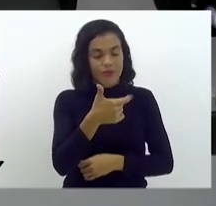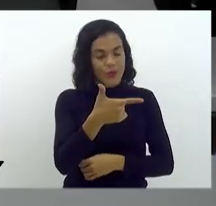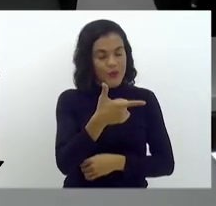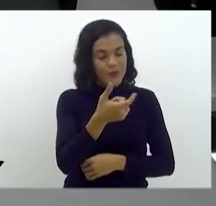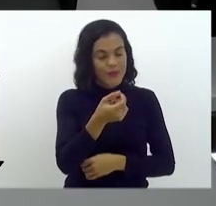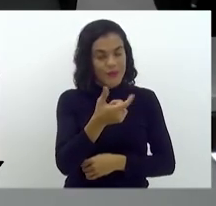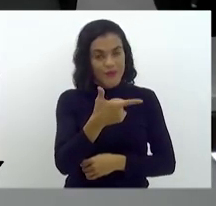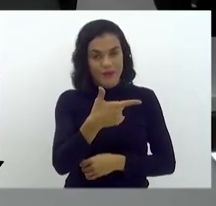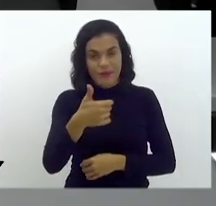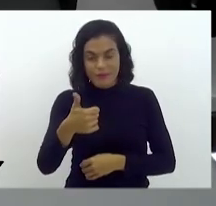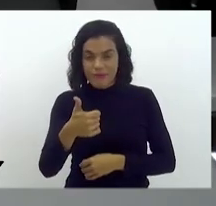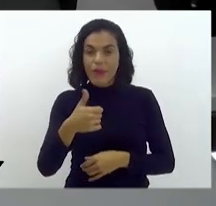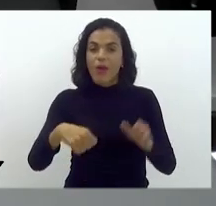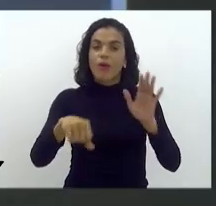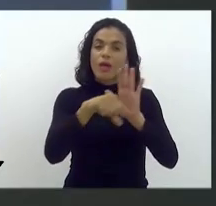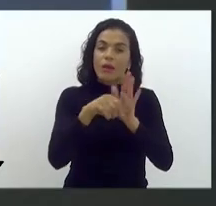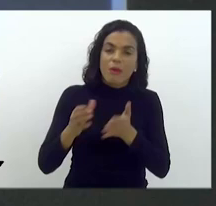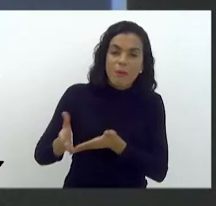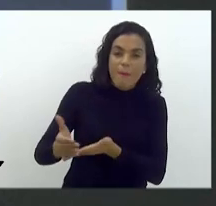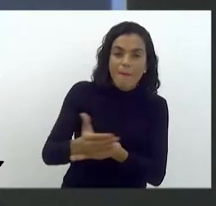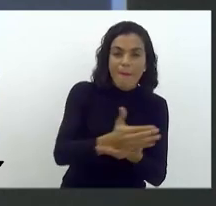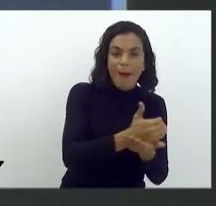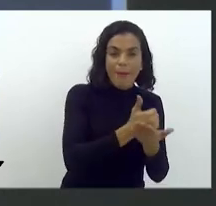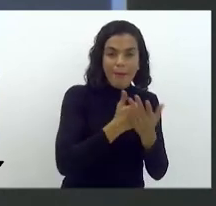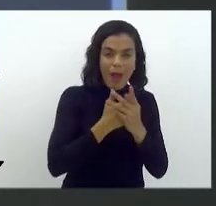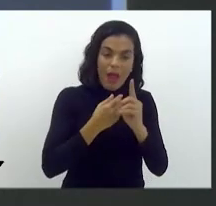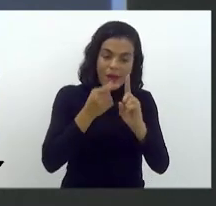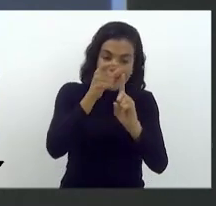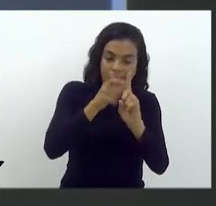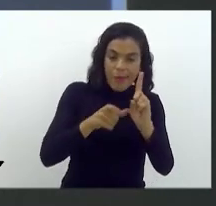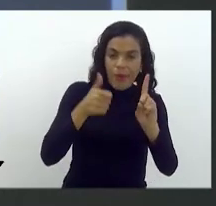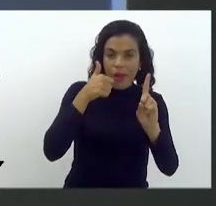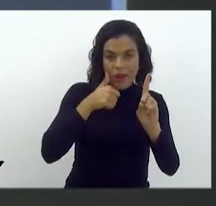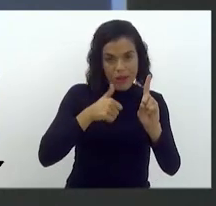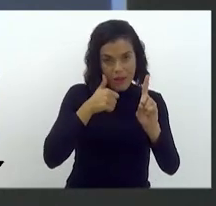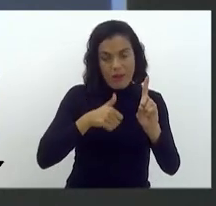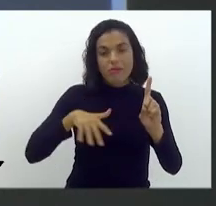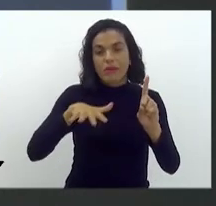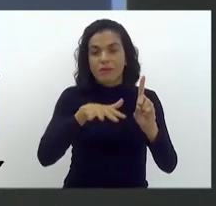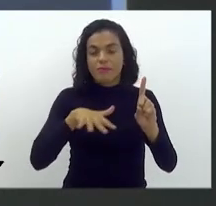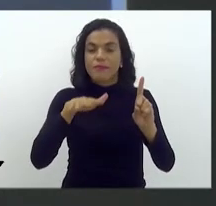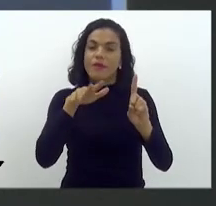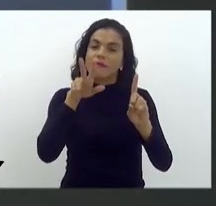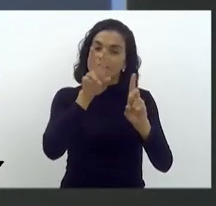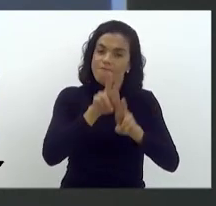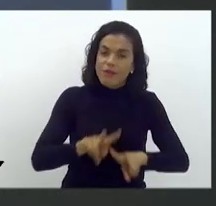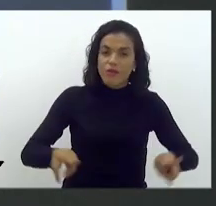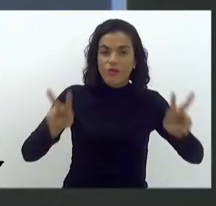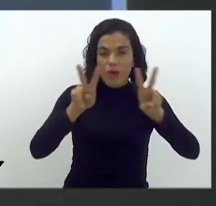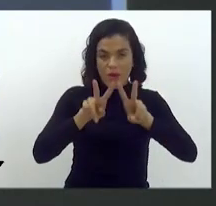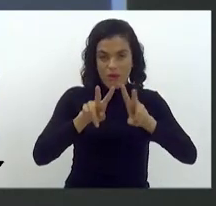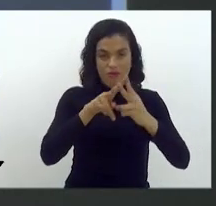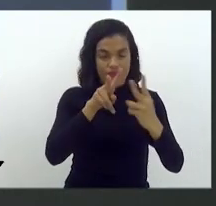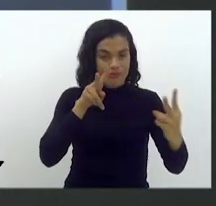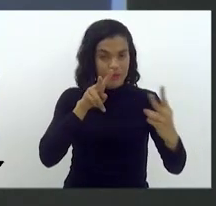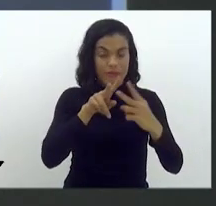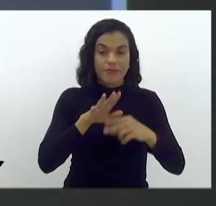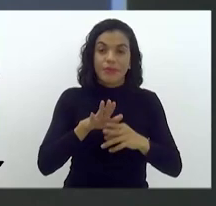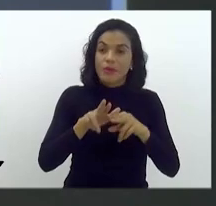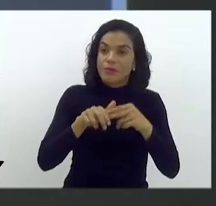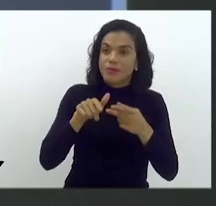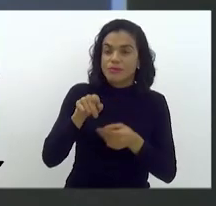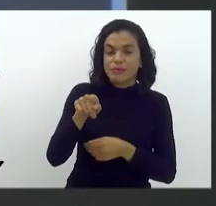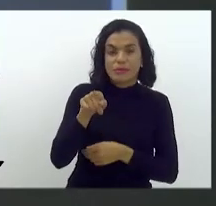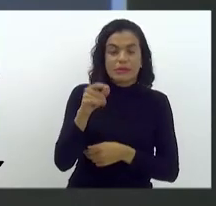os dados de crimes praticados contra mulheres no ambiente virtual coletados dessa forma por isso que